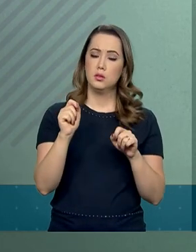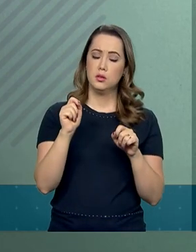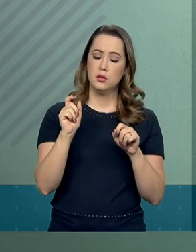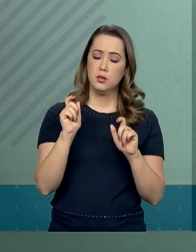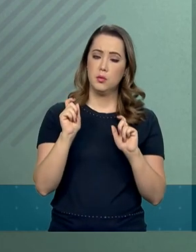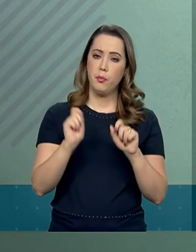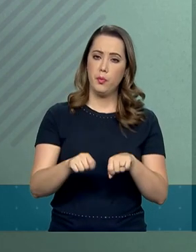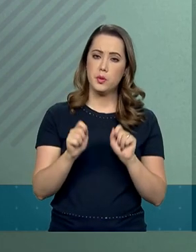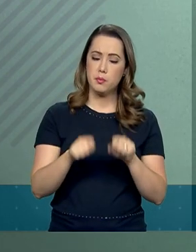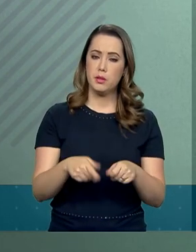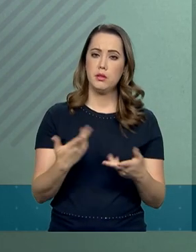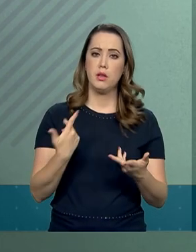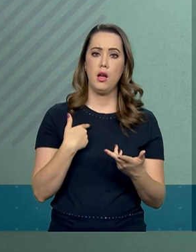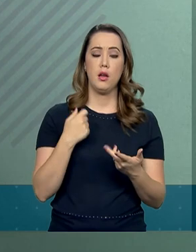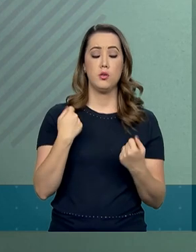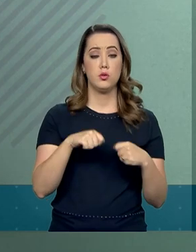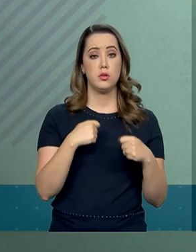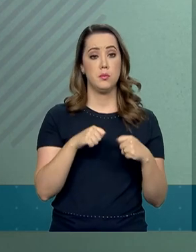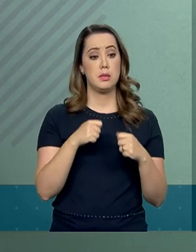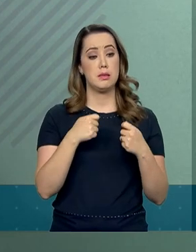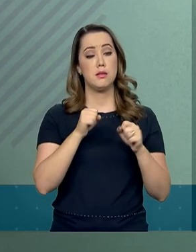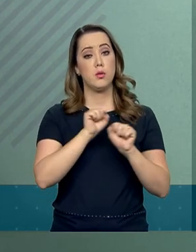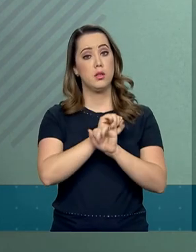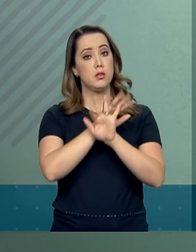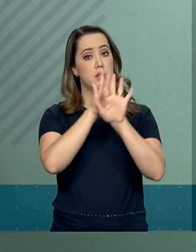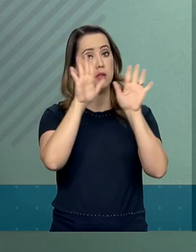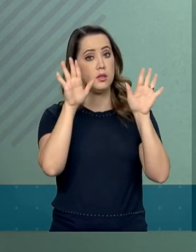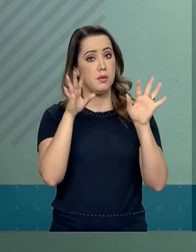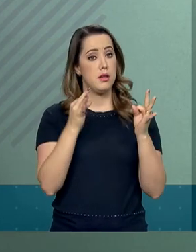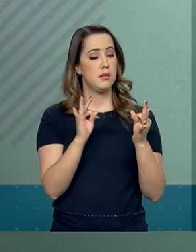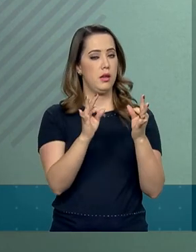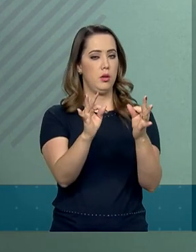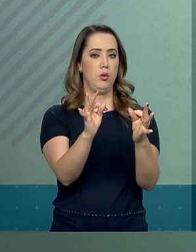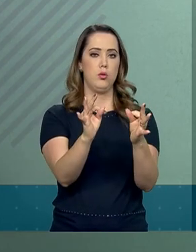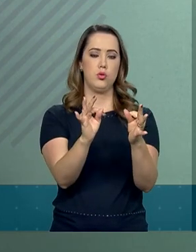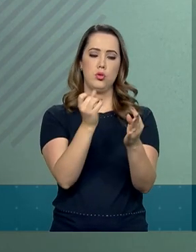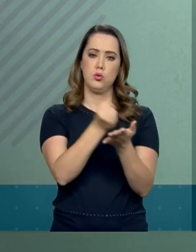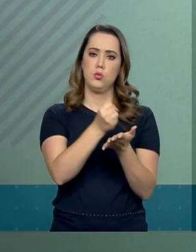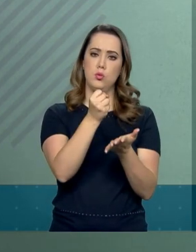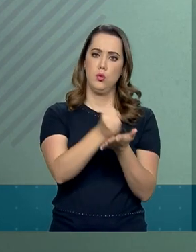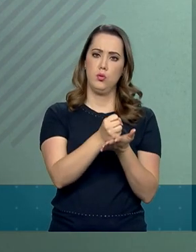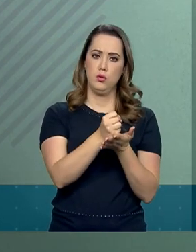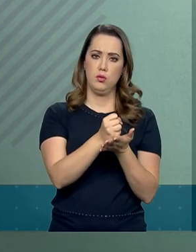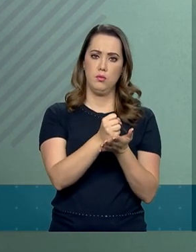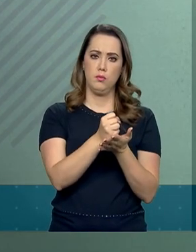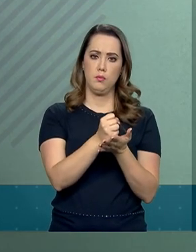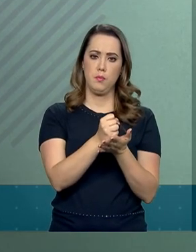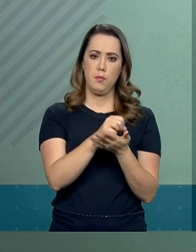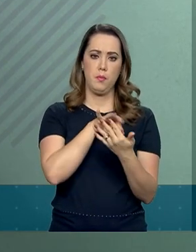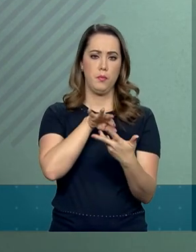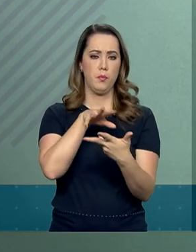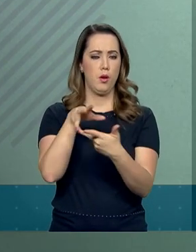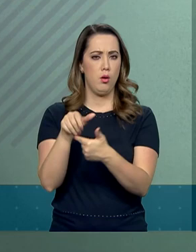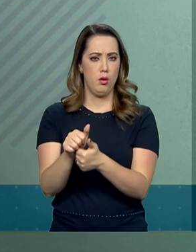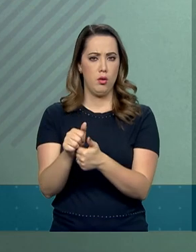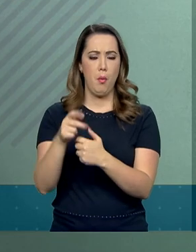permite a exigência de transparência de tecnologia nos contratos internacionais